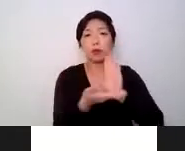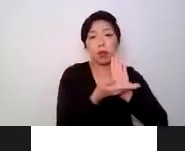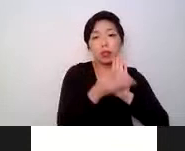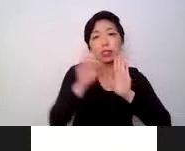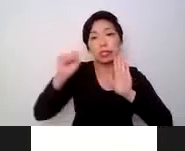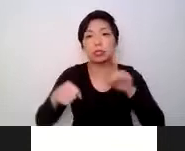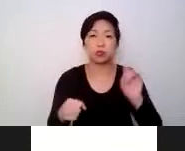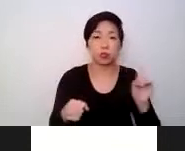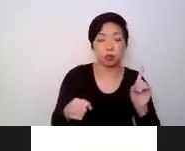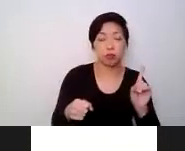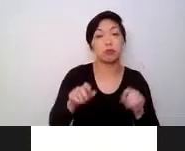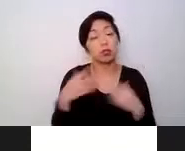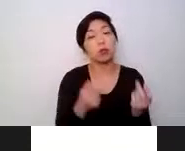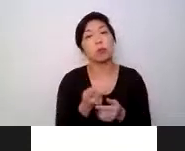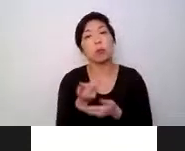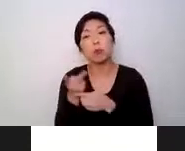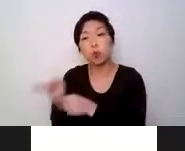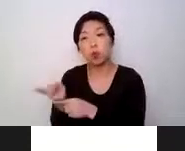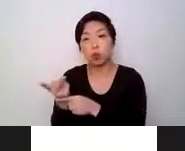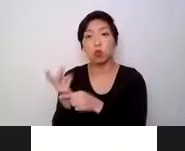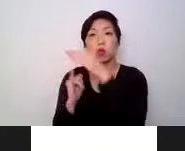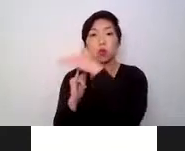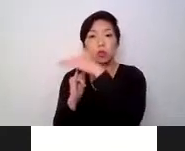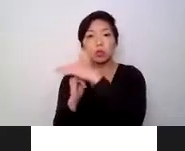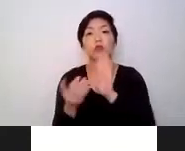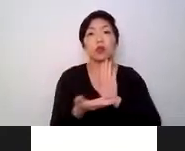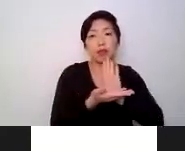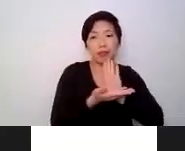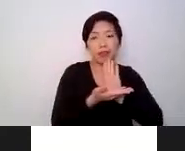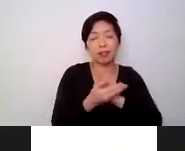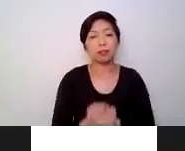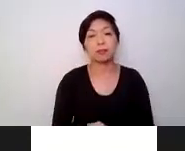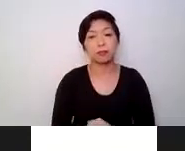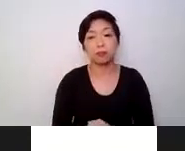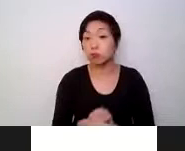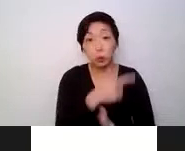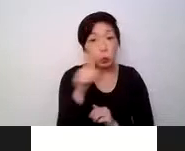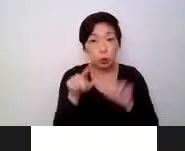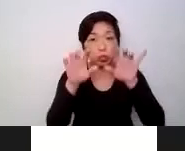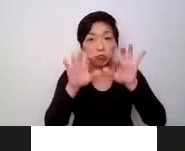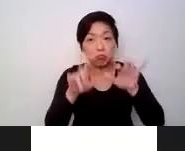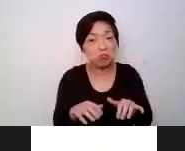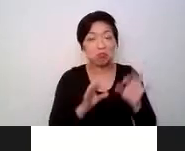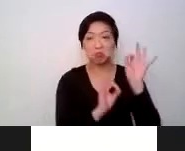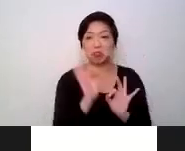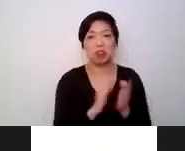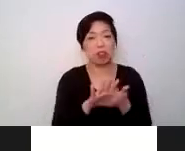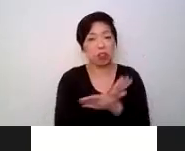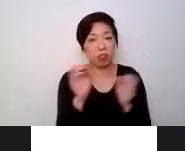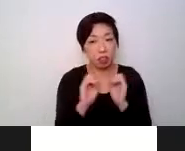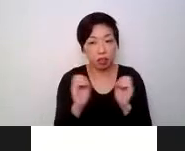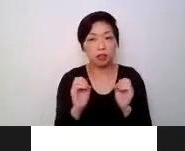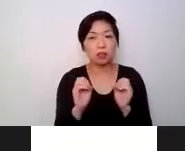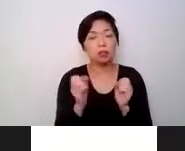Boi PM Bard e o projeto ele não constava nessa lista de obras da Lina Bobardi eles então forneceram